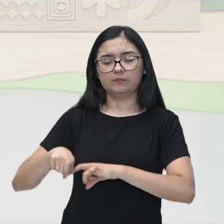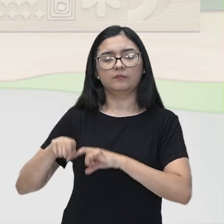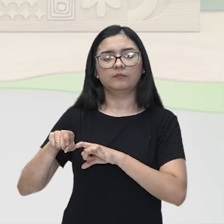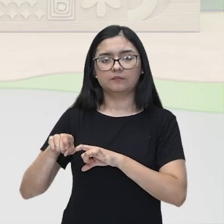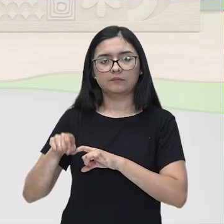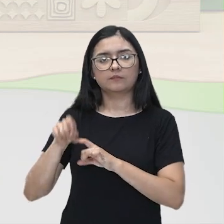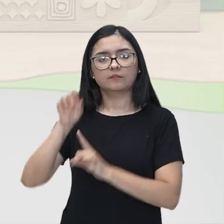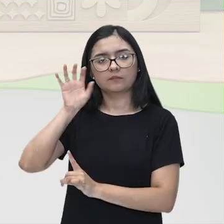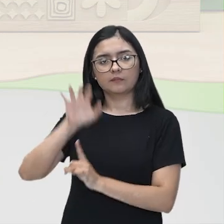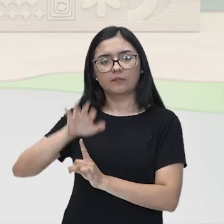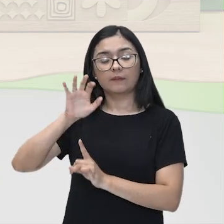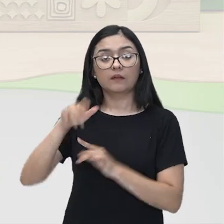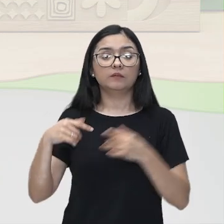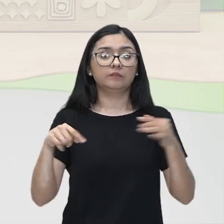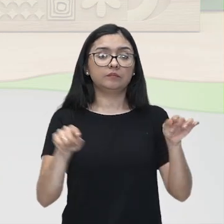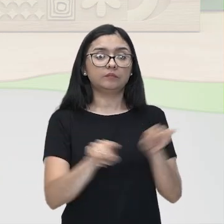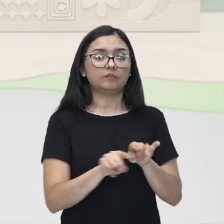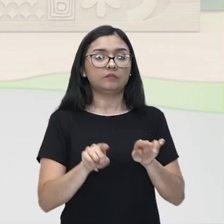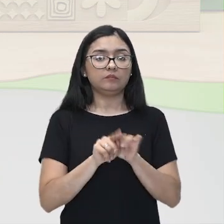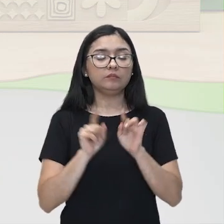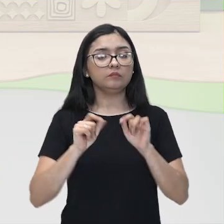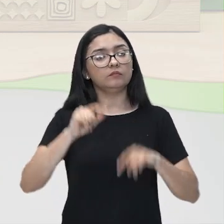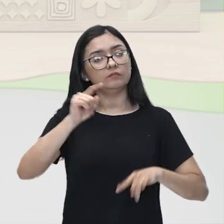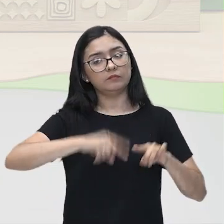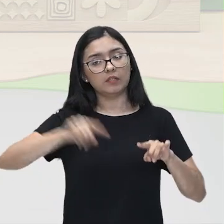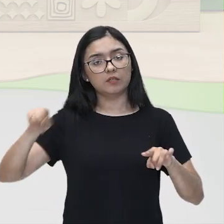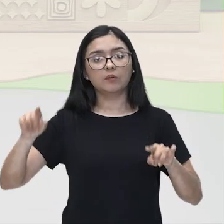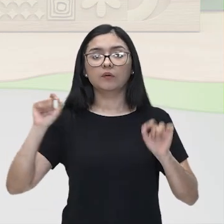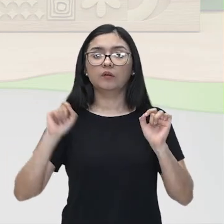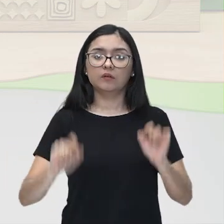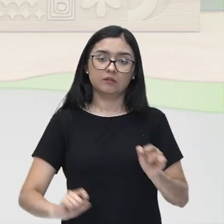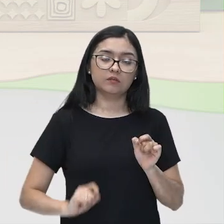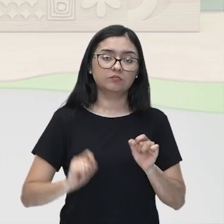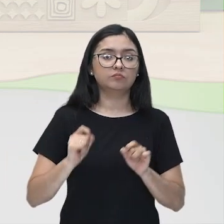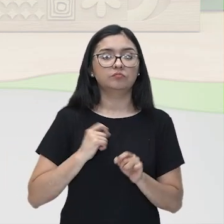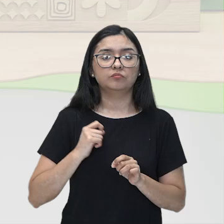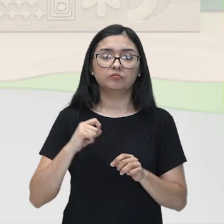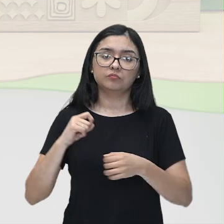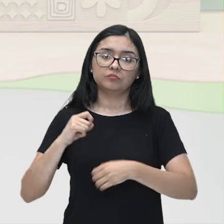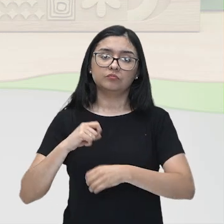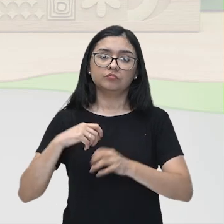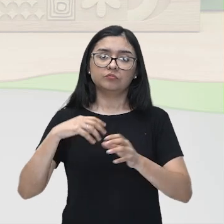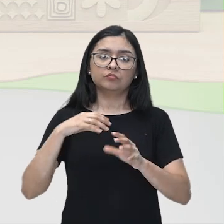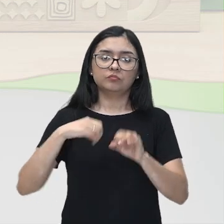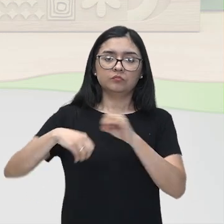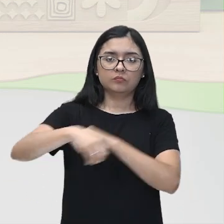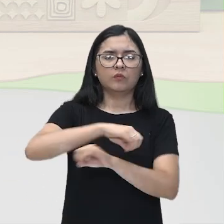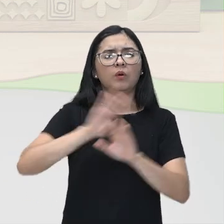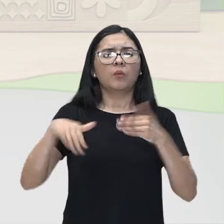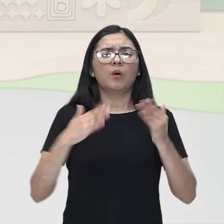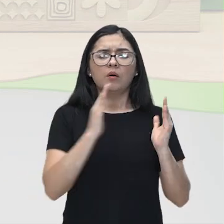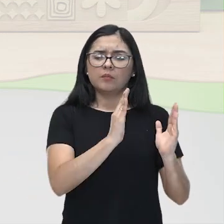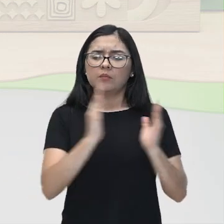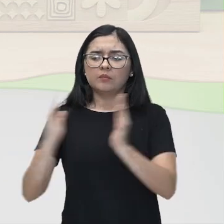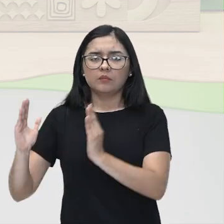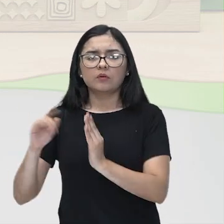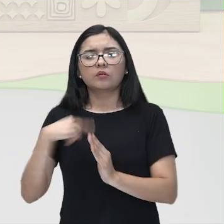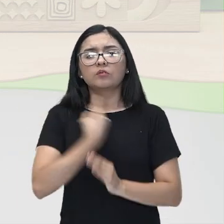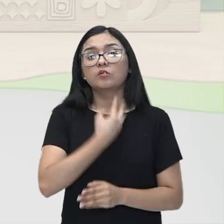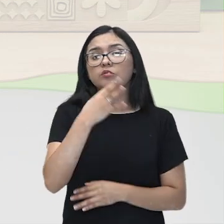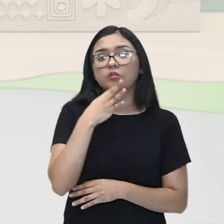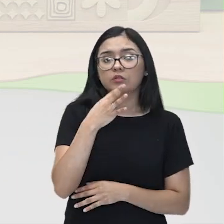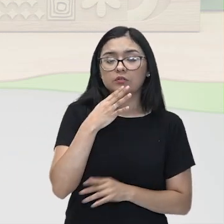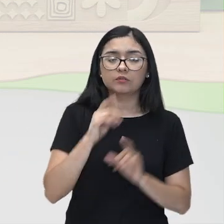né? E vai variar conforme o quê? A posição. Então, quais são as 4 estações do ano que nós